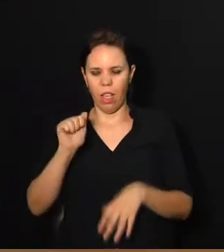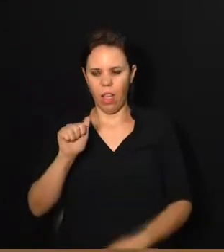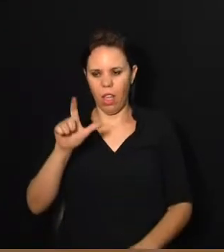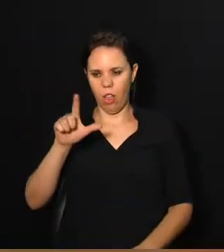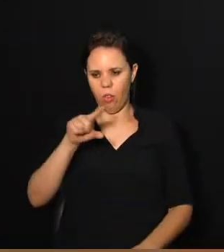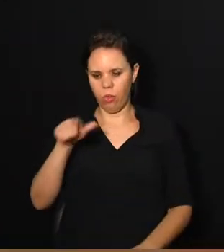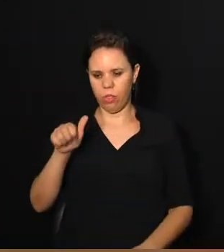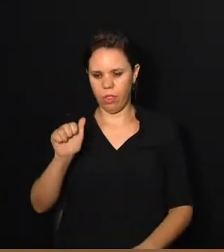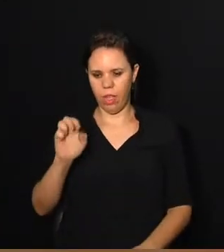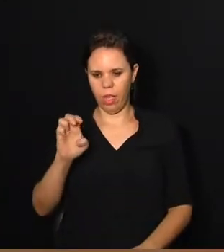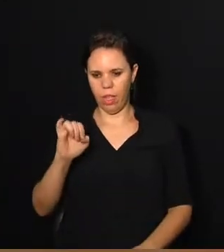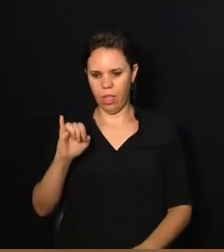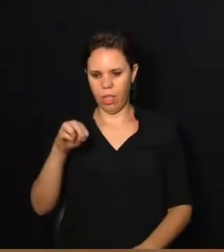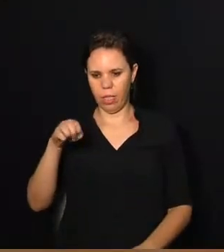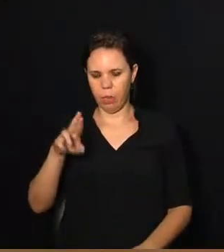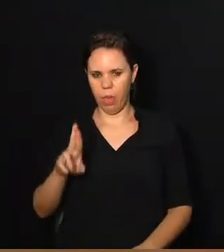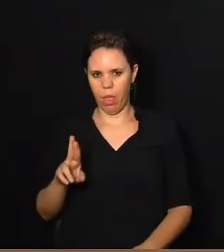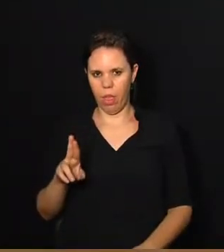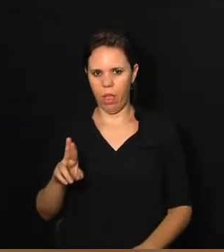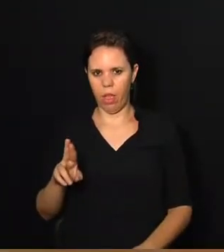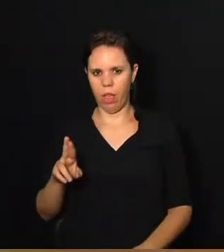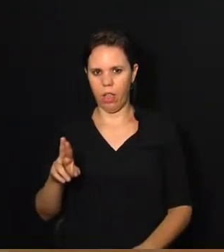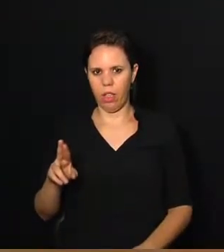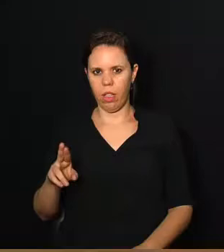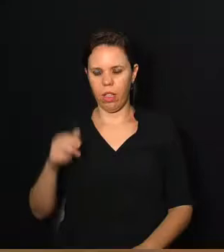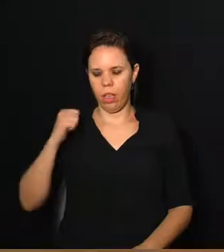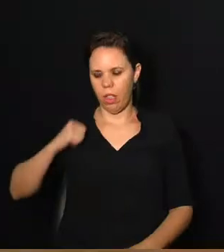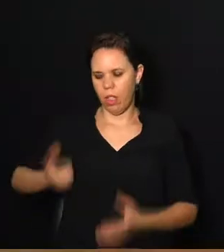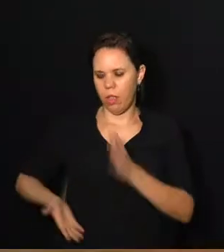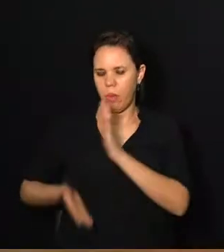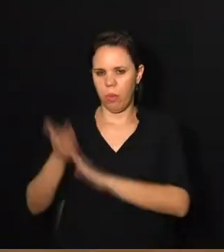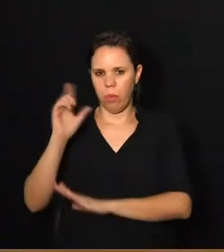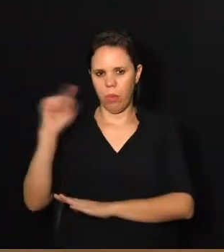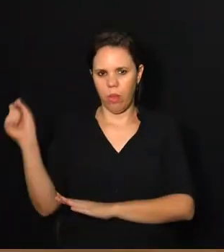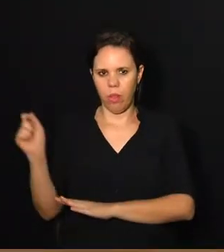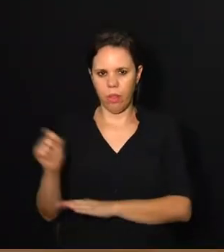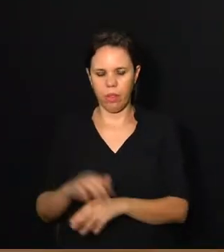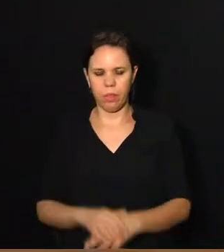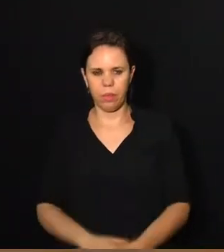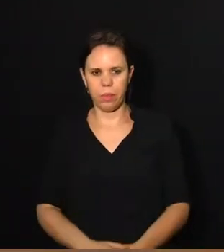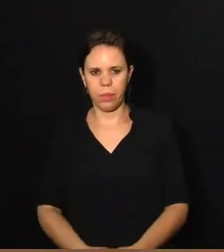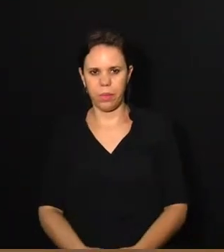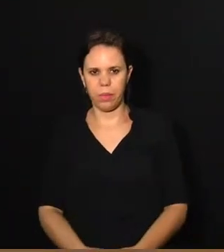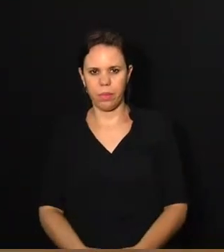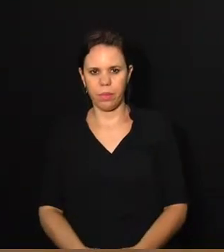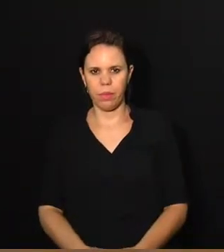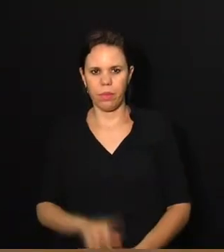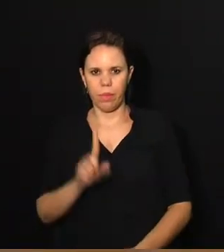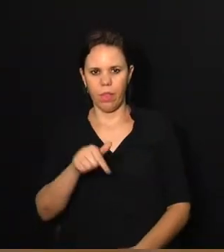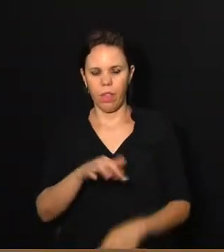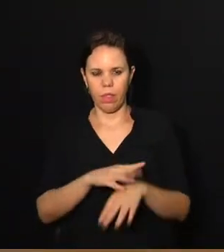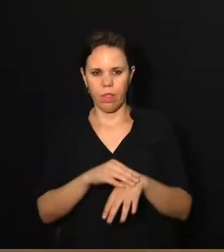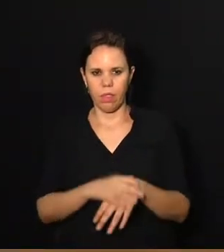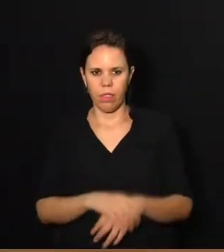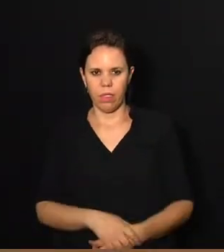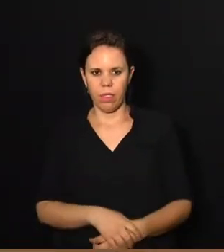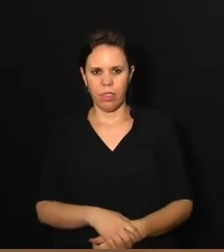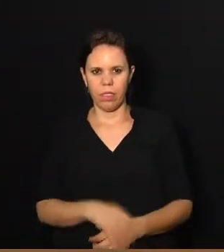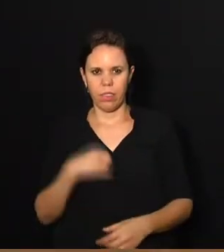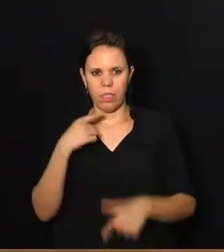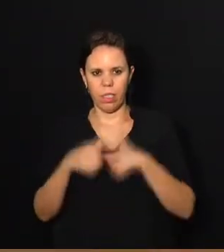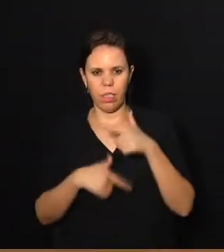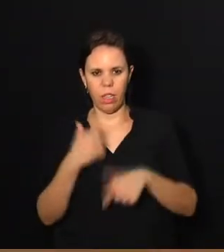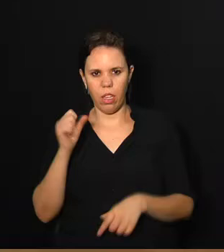Que queria sair com trouxa e tudo nas costas, carregando tudo, né? E era essa doença. E eu